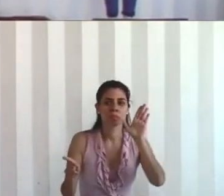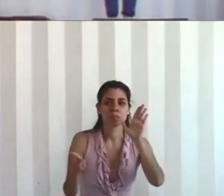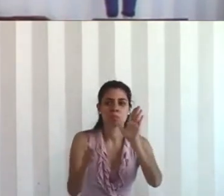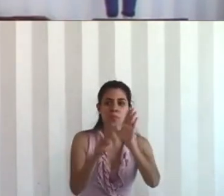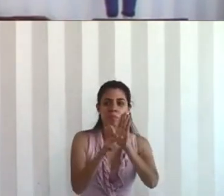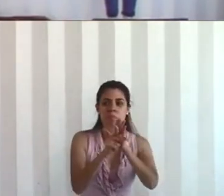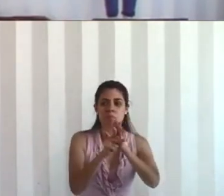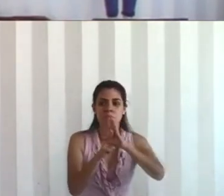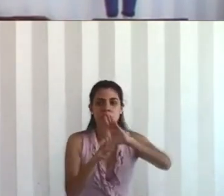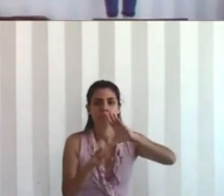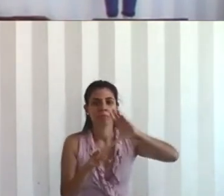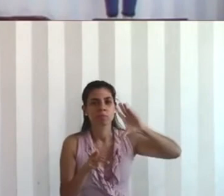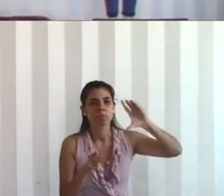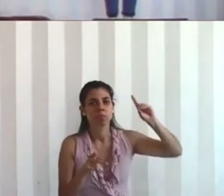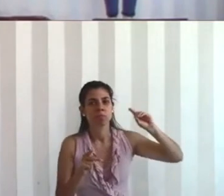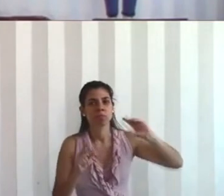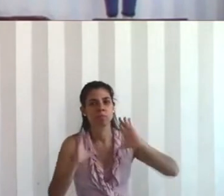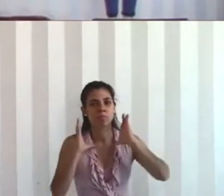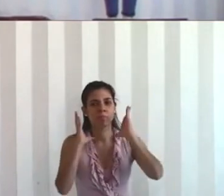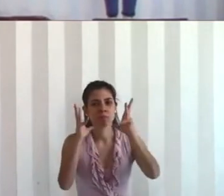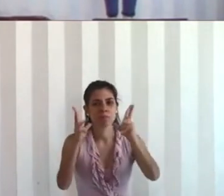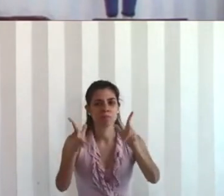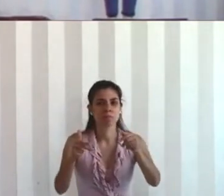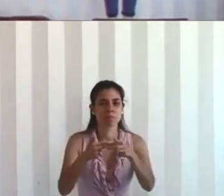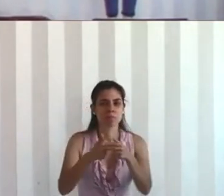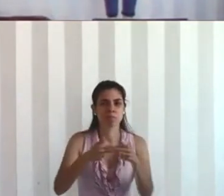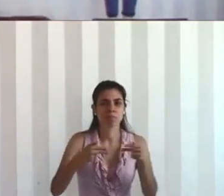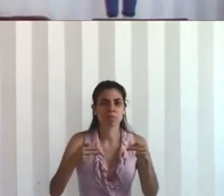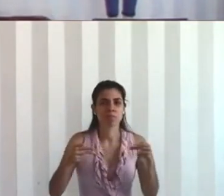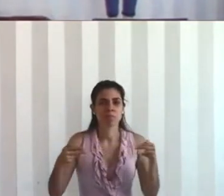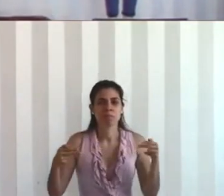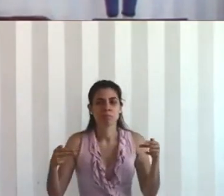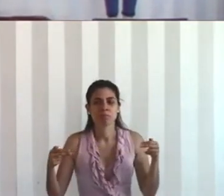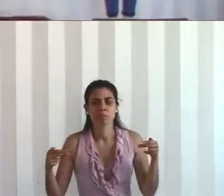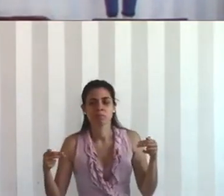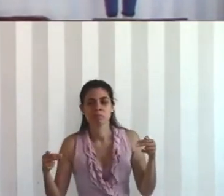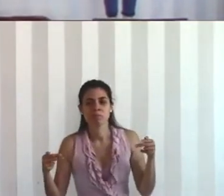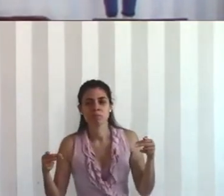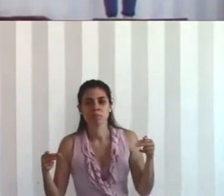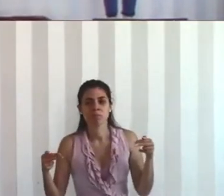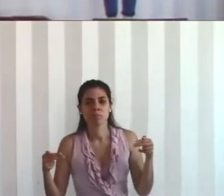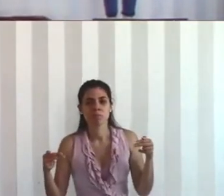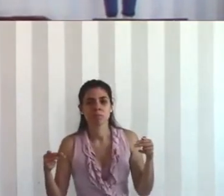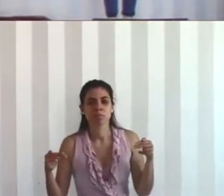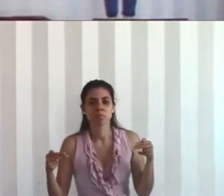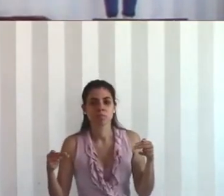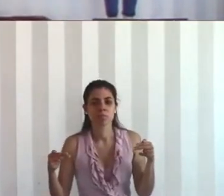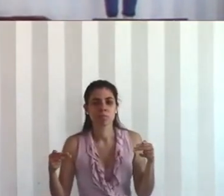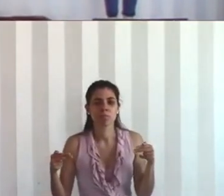ele, para ele são todas as coisas.